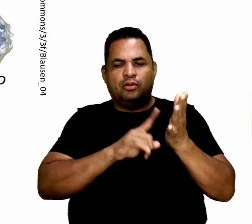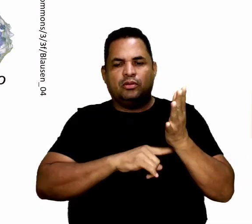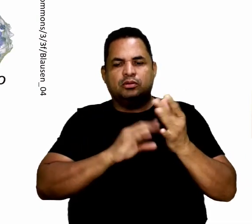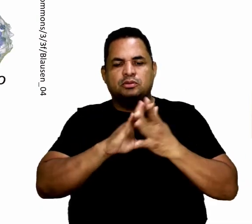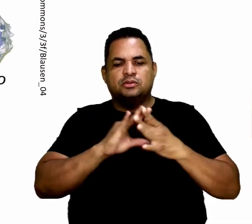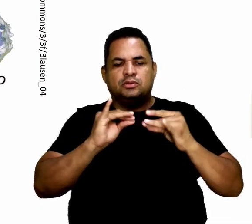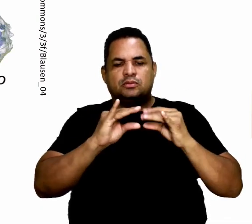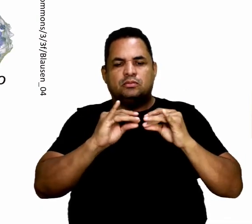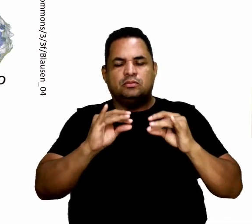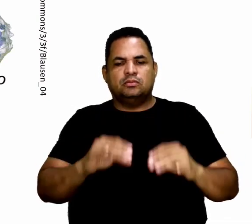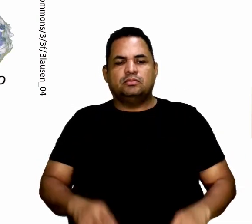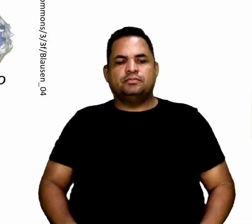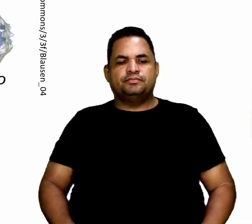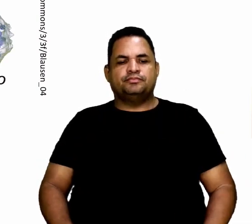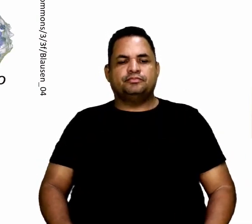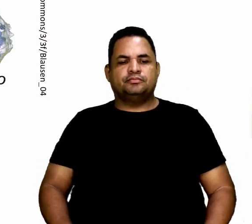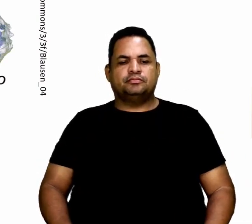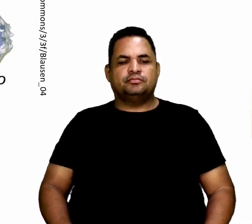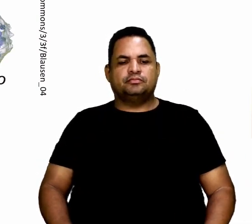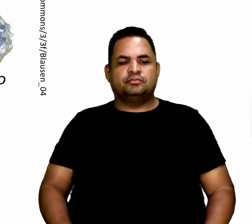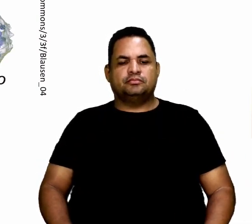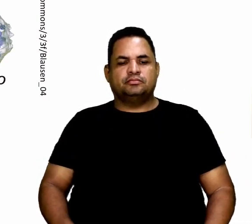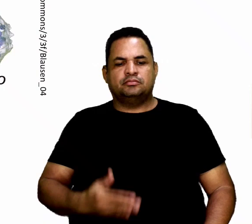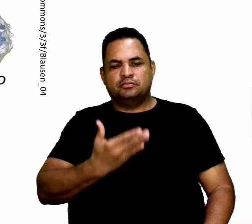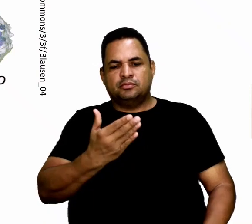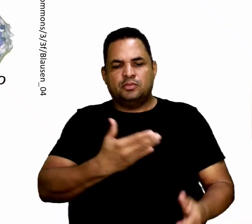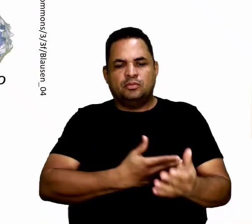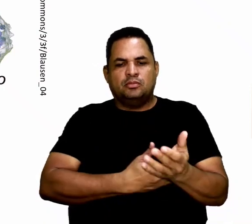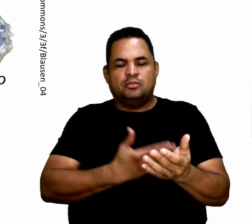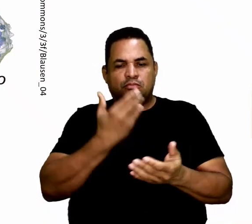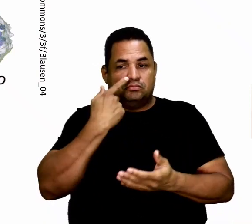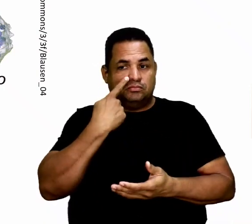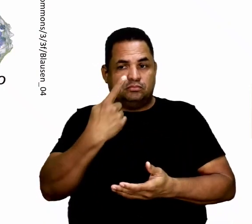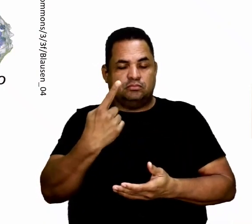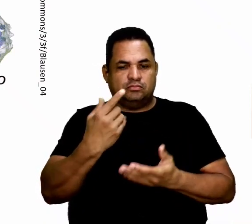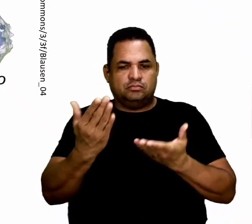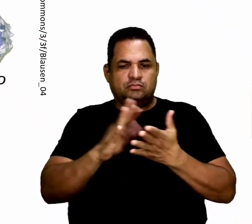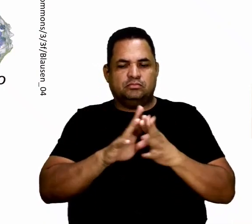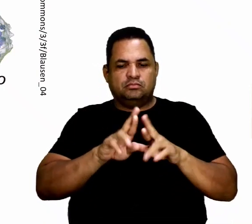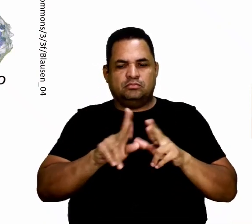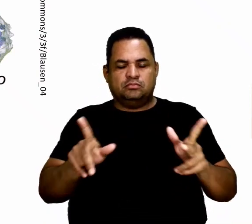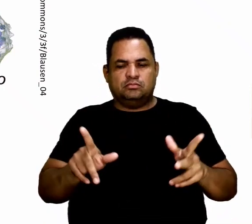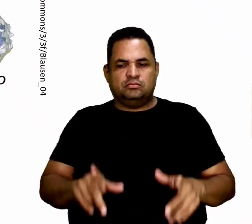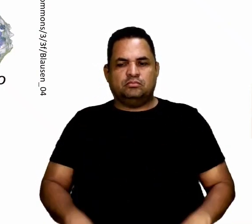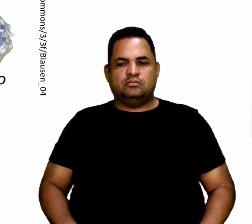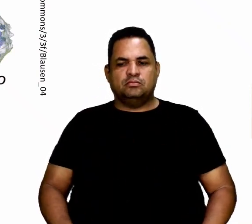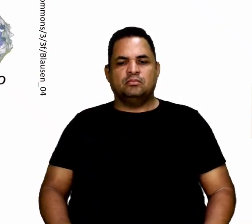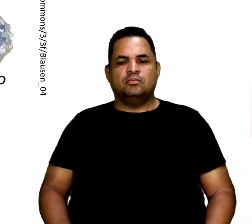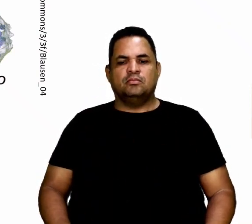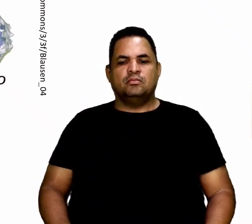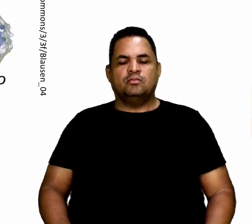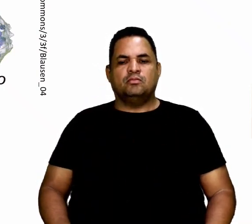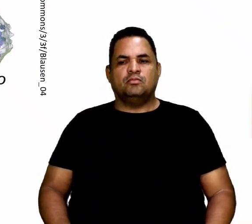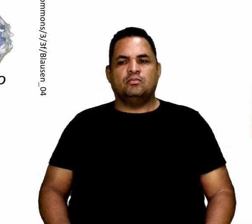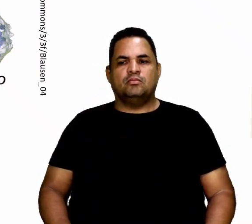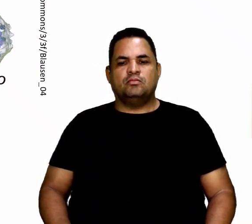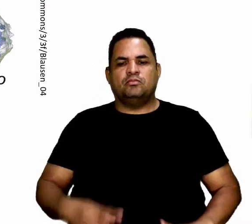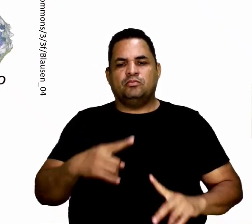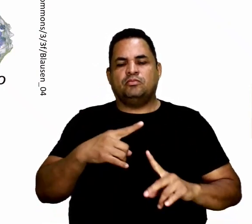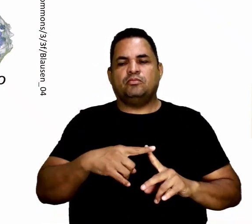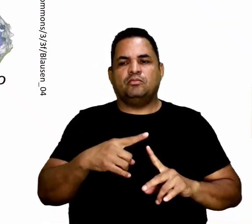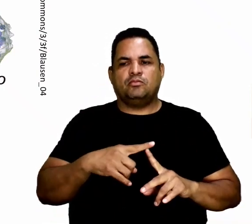coagular. E os glóbulos brancos. Então aqui é só um painel para você ver as diferenças entre os